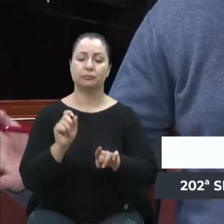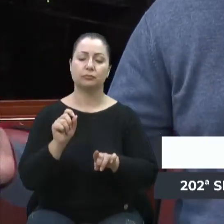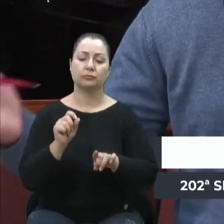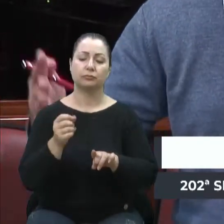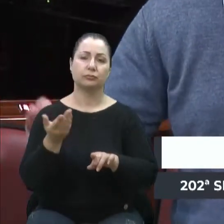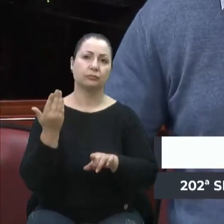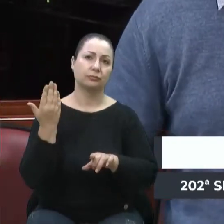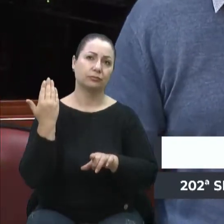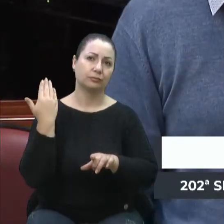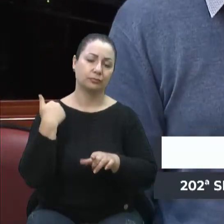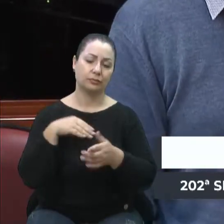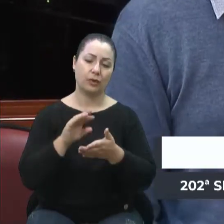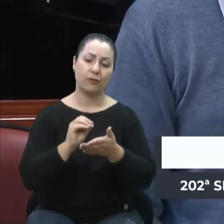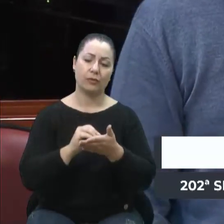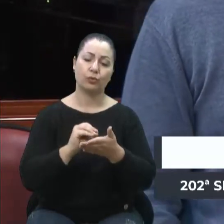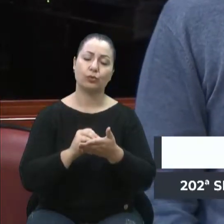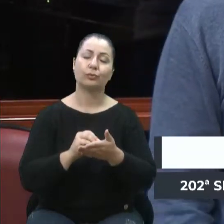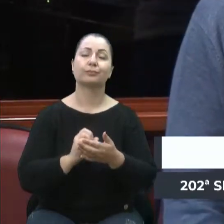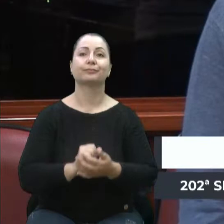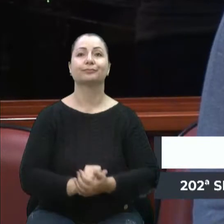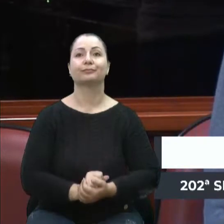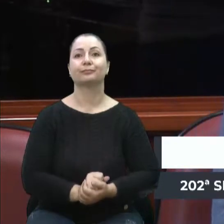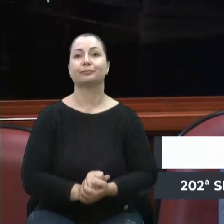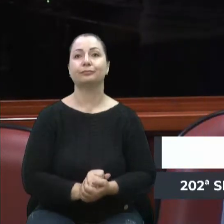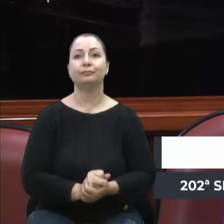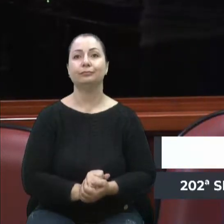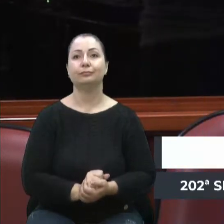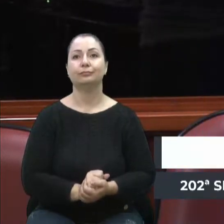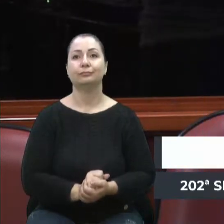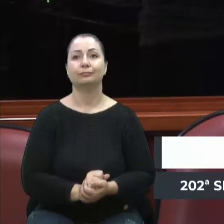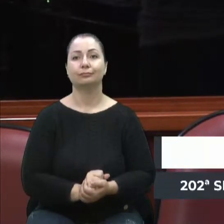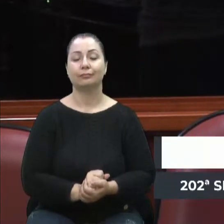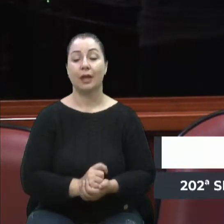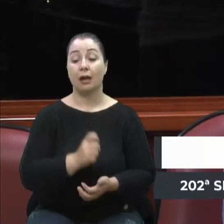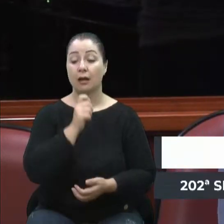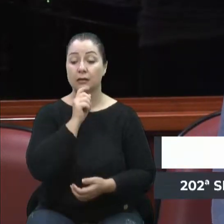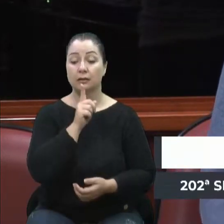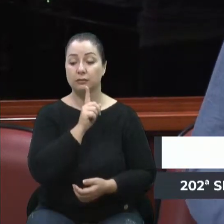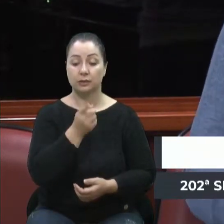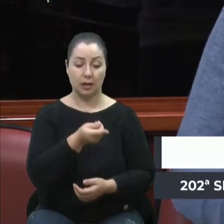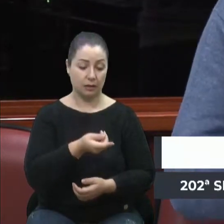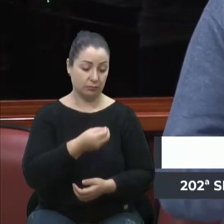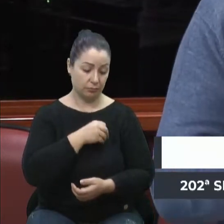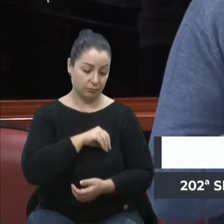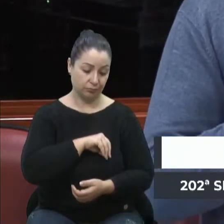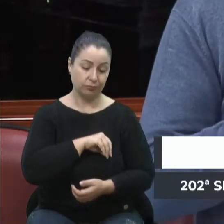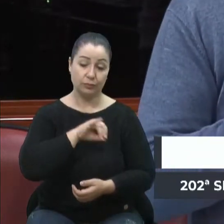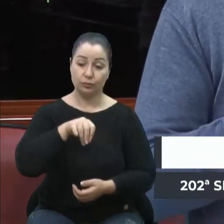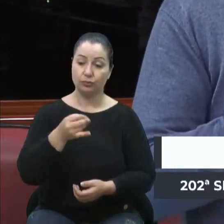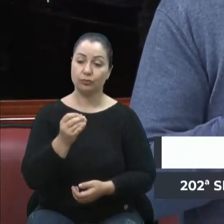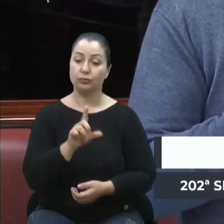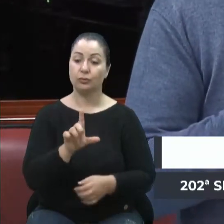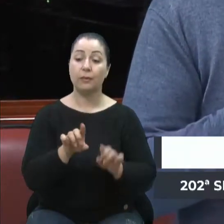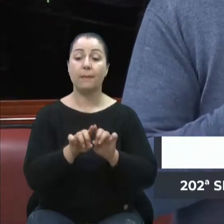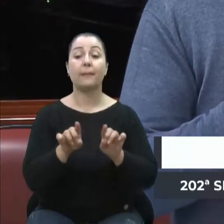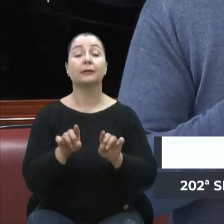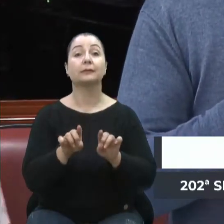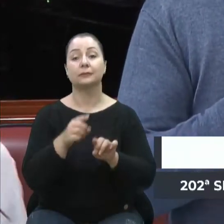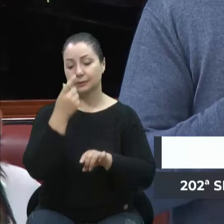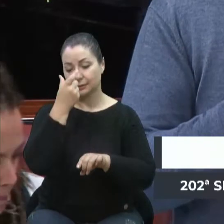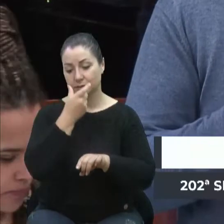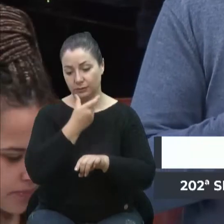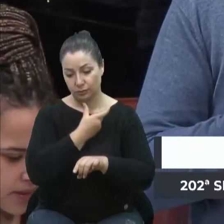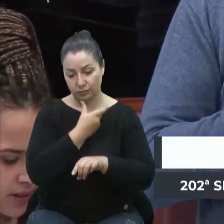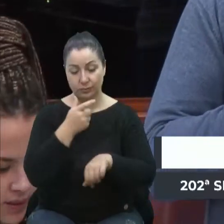agilidade, né, para entrar na folha agora do mês de julho, e, enfim, por esses e tantos motivos que, no